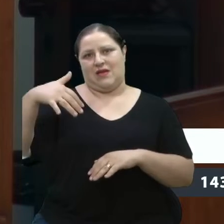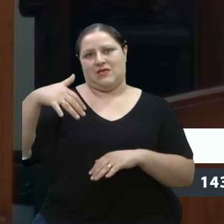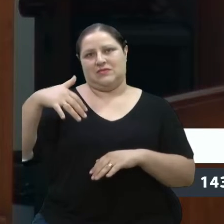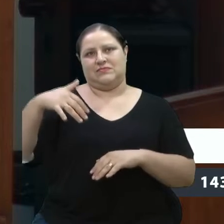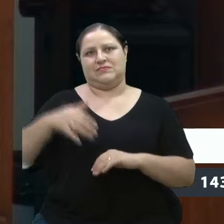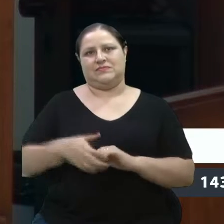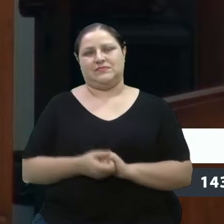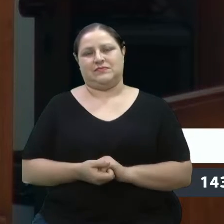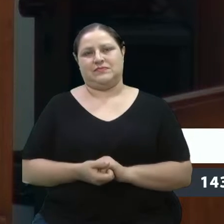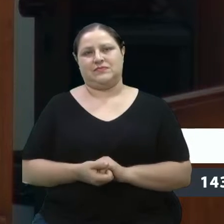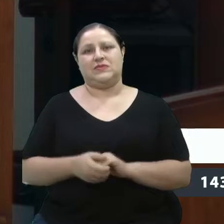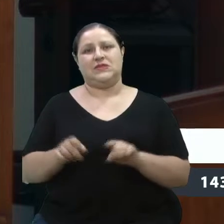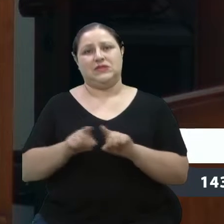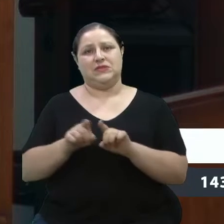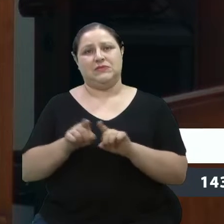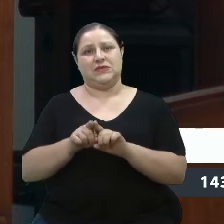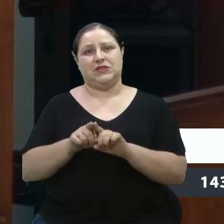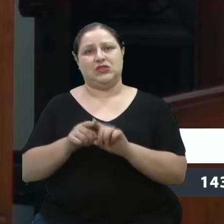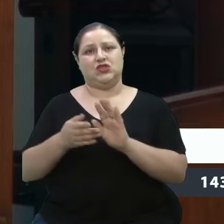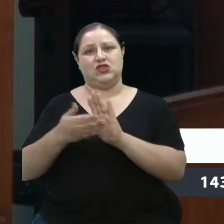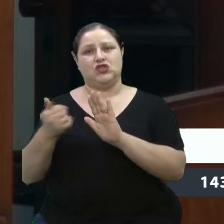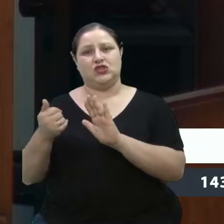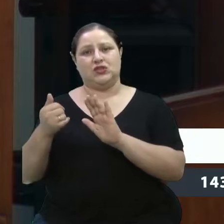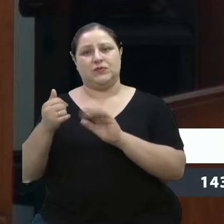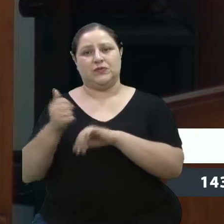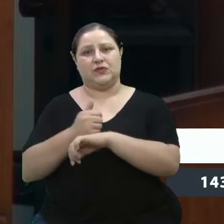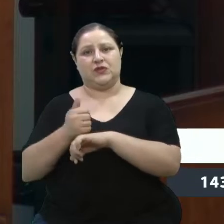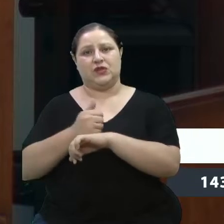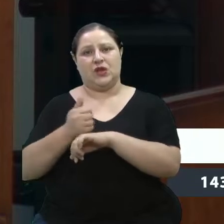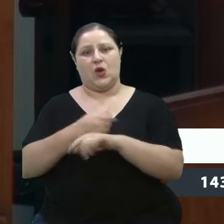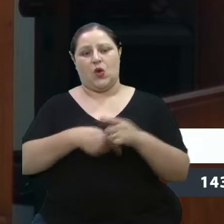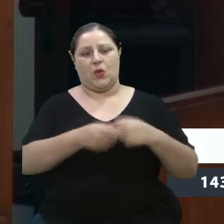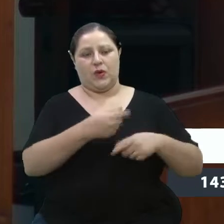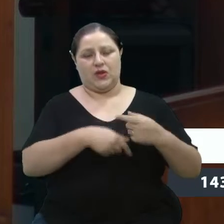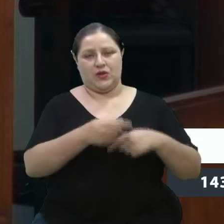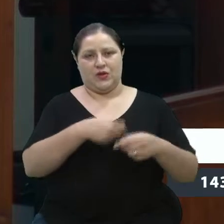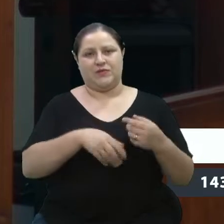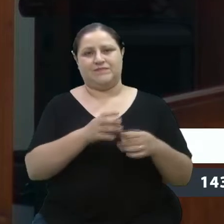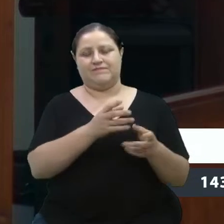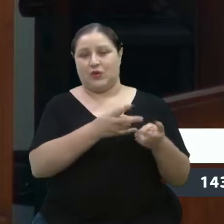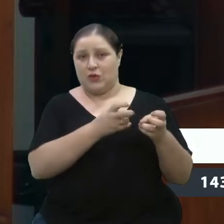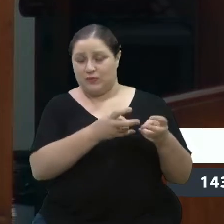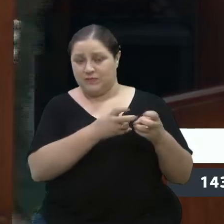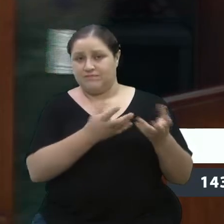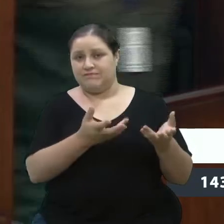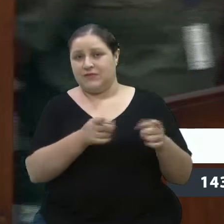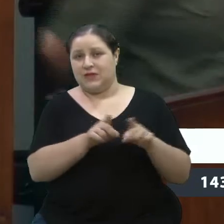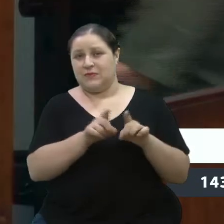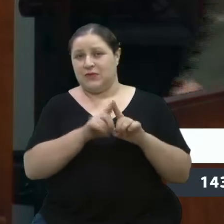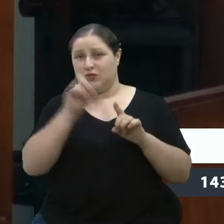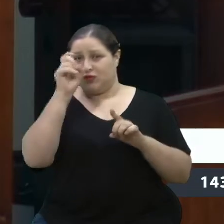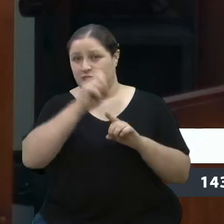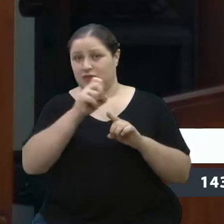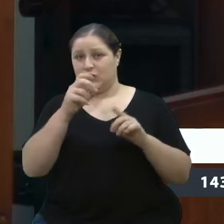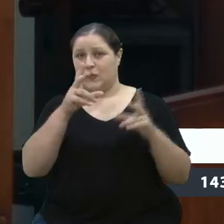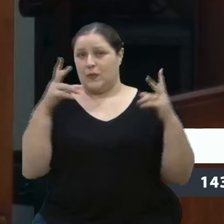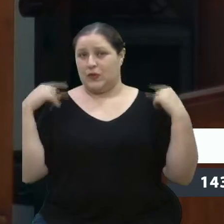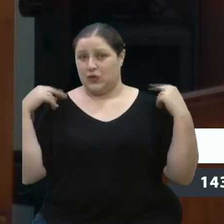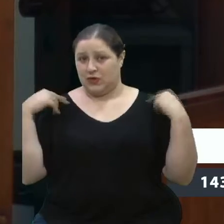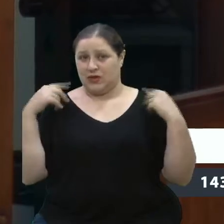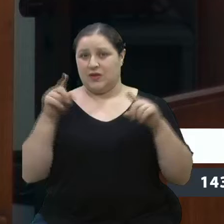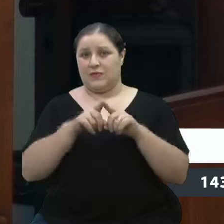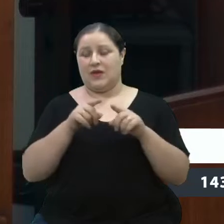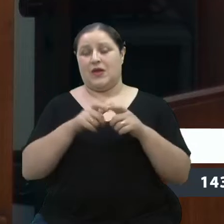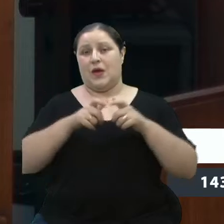extinta, dificultando o trabalho dos motoristas, complicando a utilização do transporte em horários de pico e, inclusive, aumentando